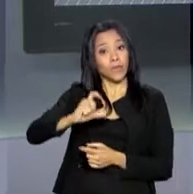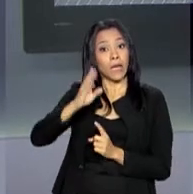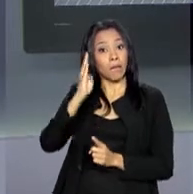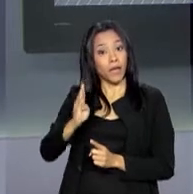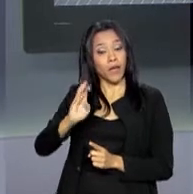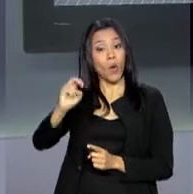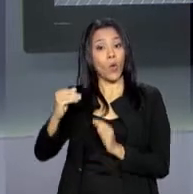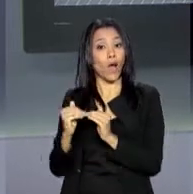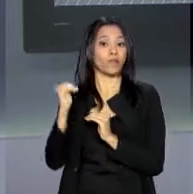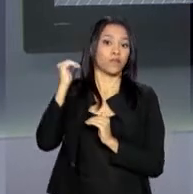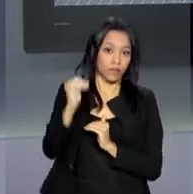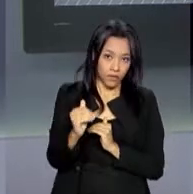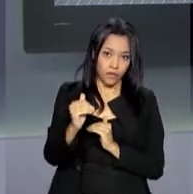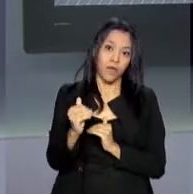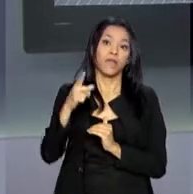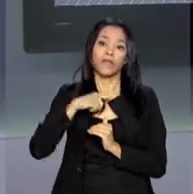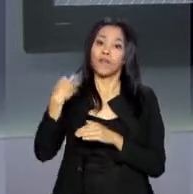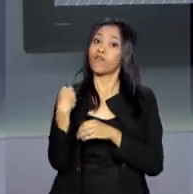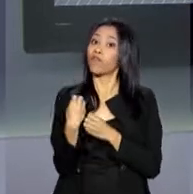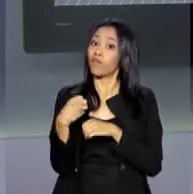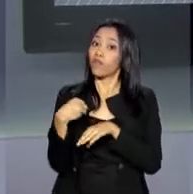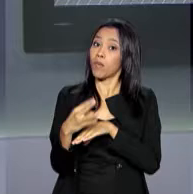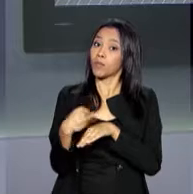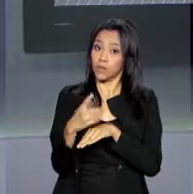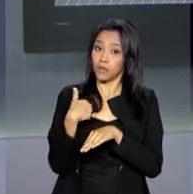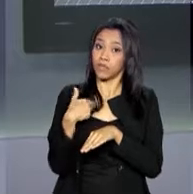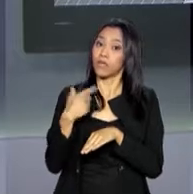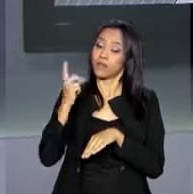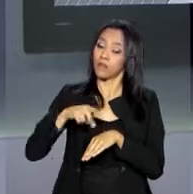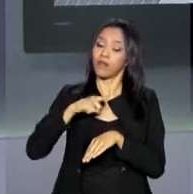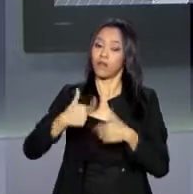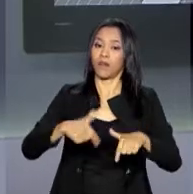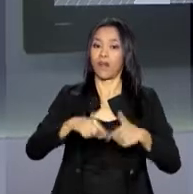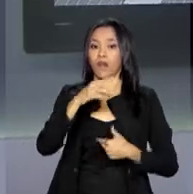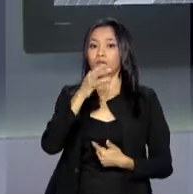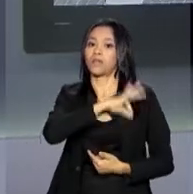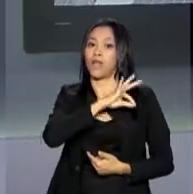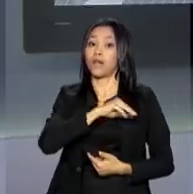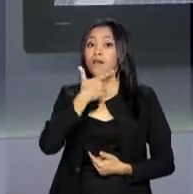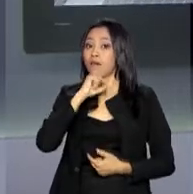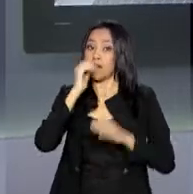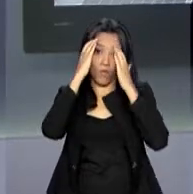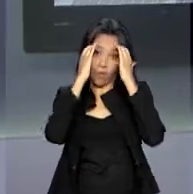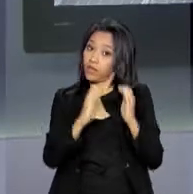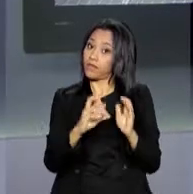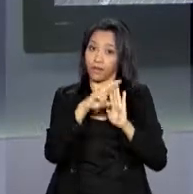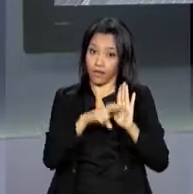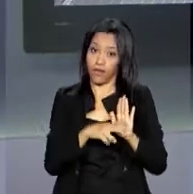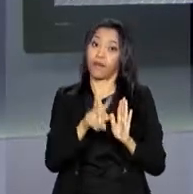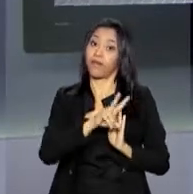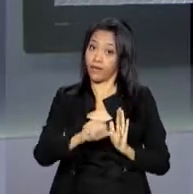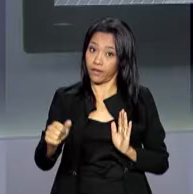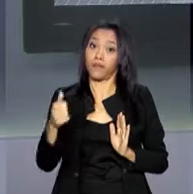ou superior com informação de que exerce atividade remunerada quem diz cumprir as regras terá o trabalho